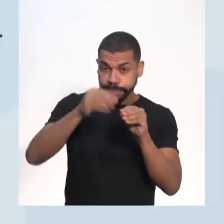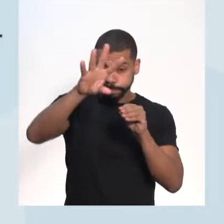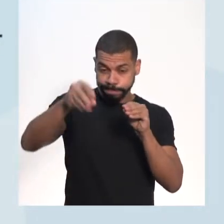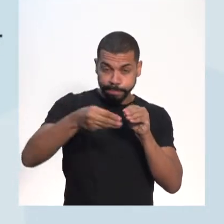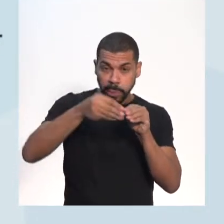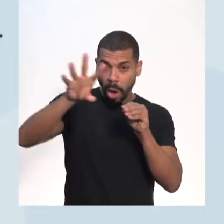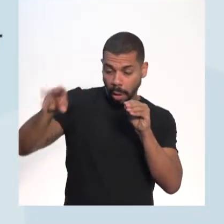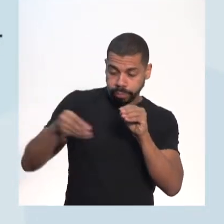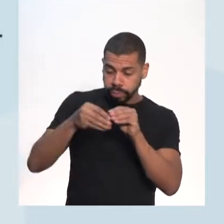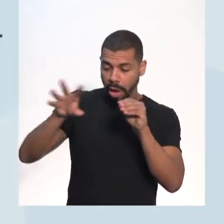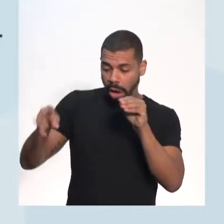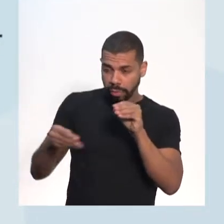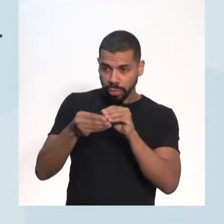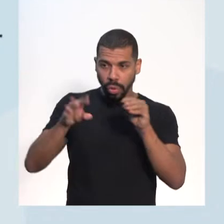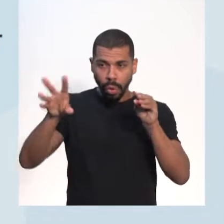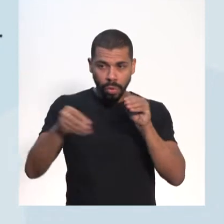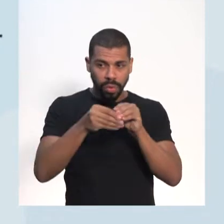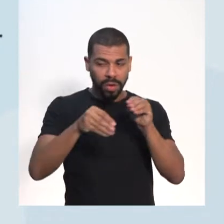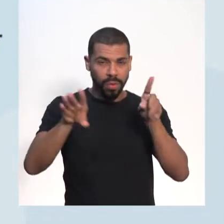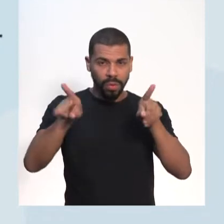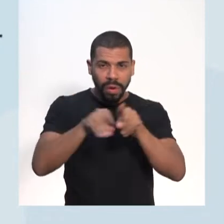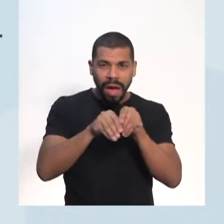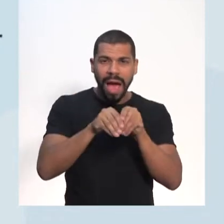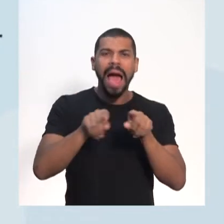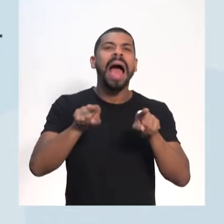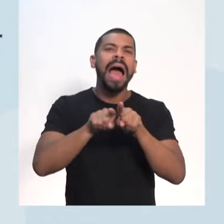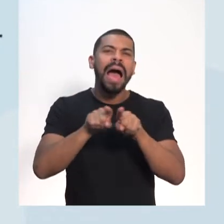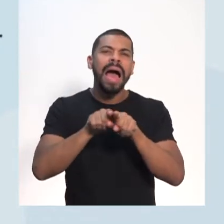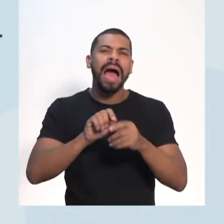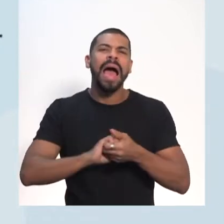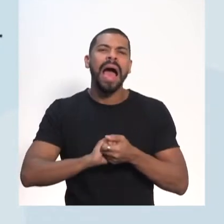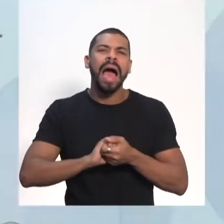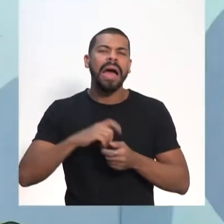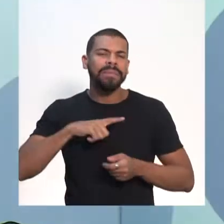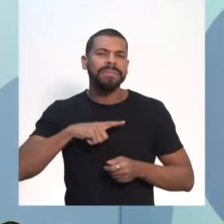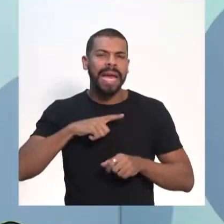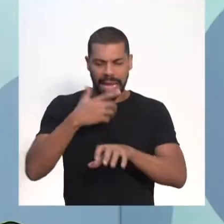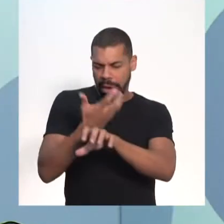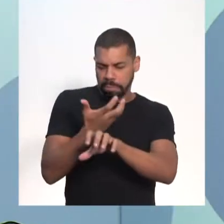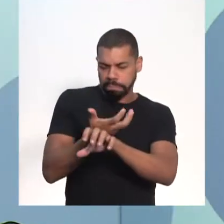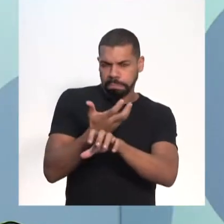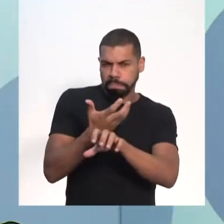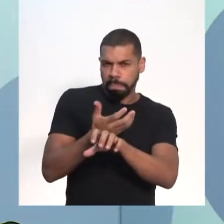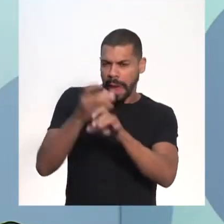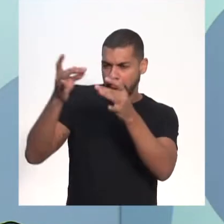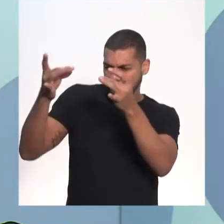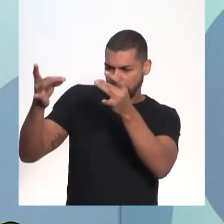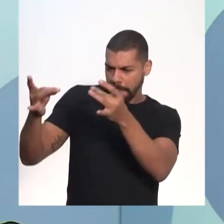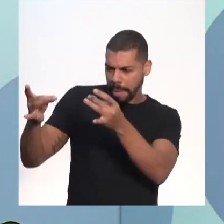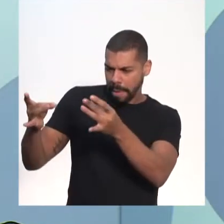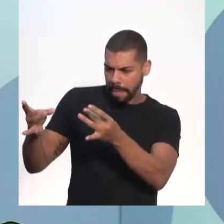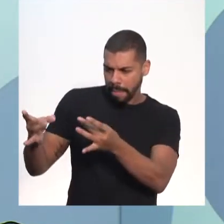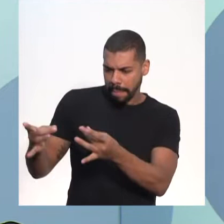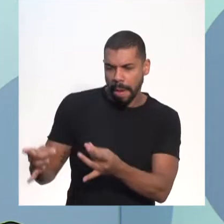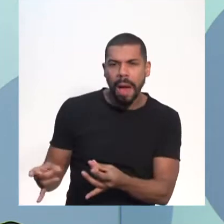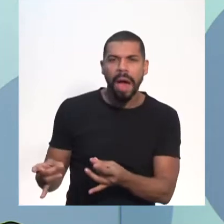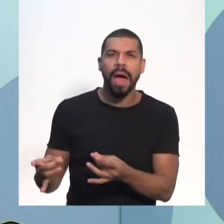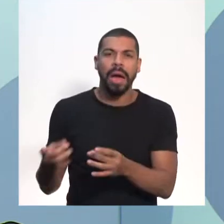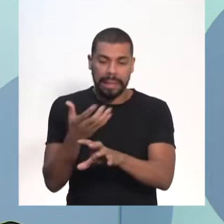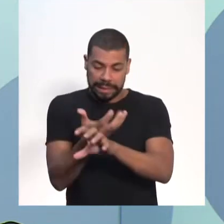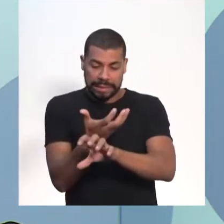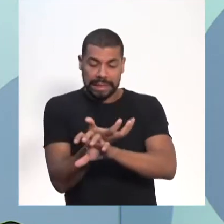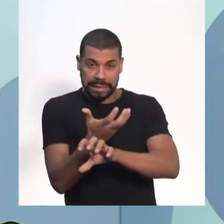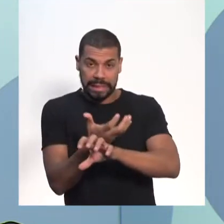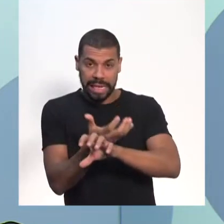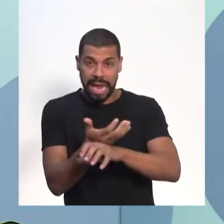currículo paulista. Nós não podemos, né? Então, a gente tem as habilidades específicas dessas áreas, de todas as áreas,